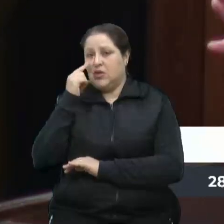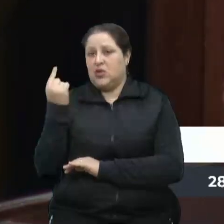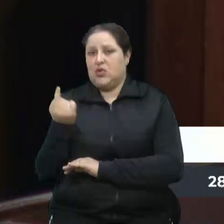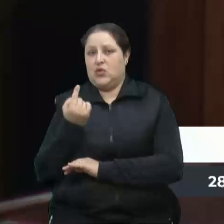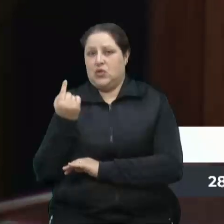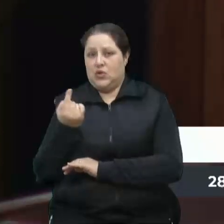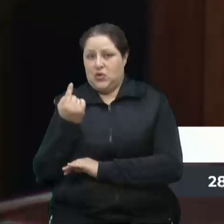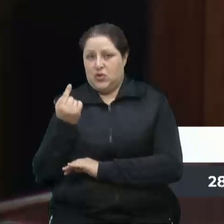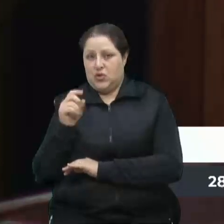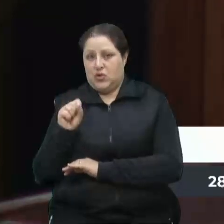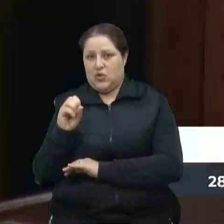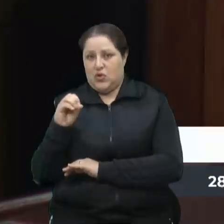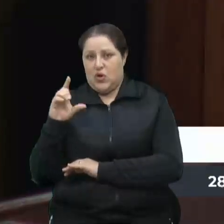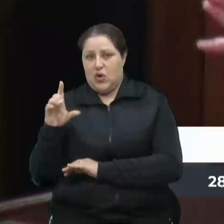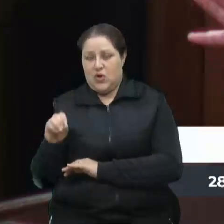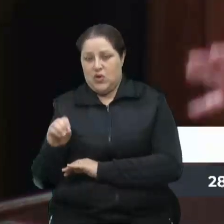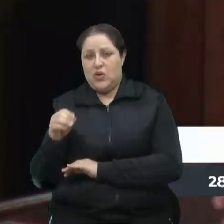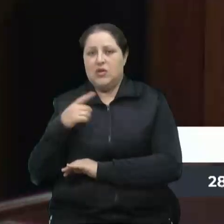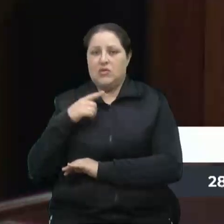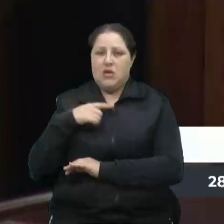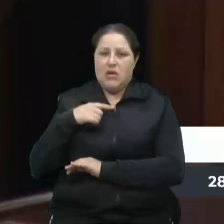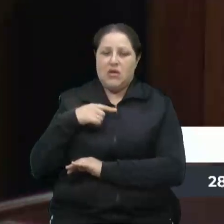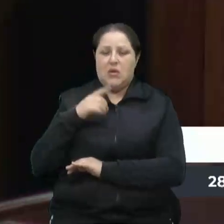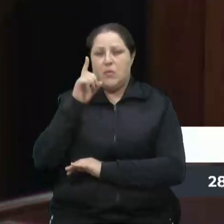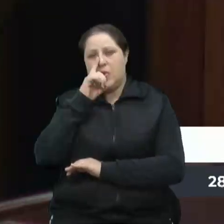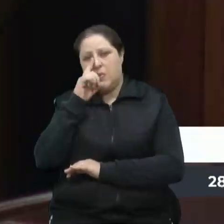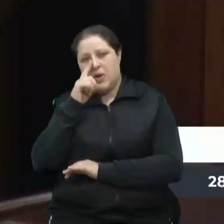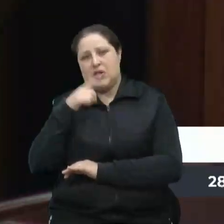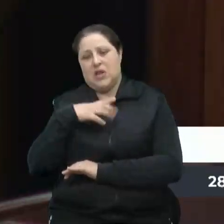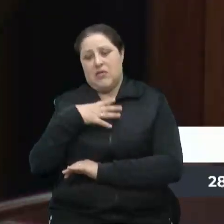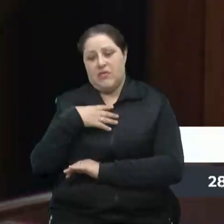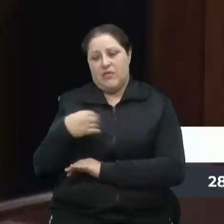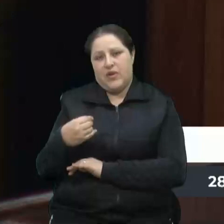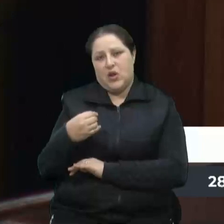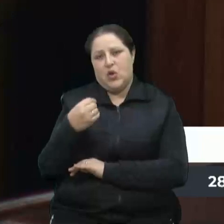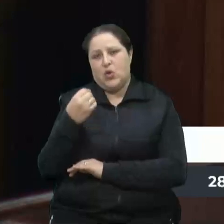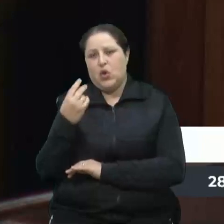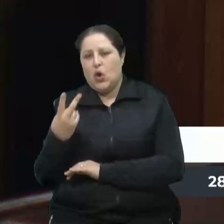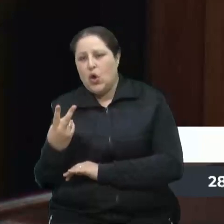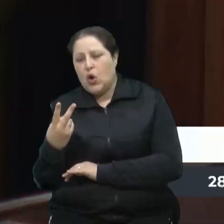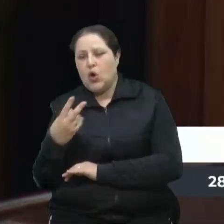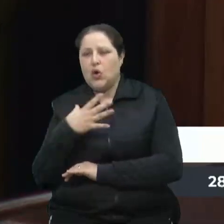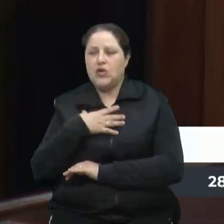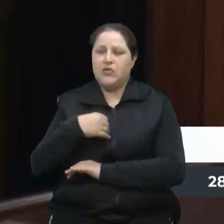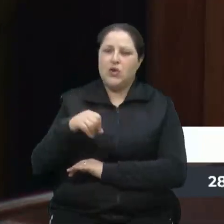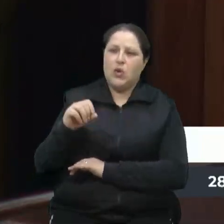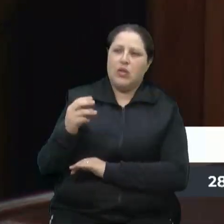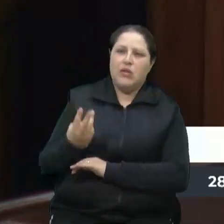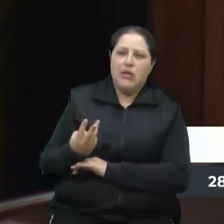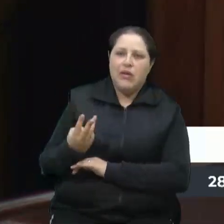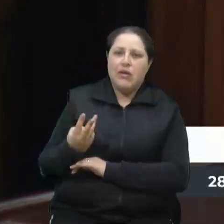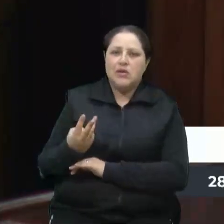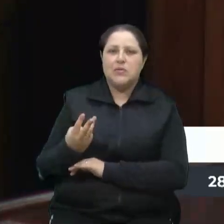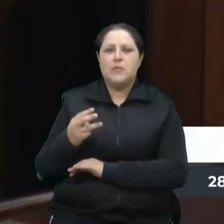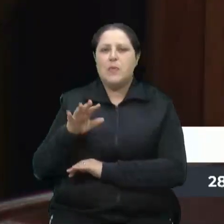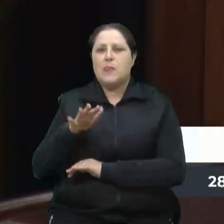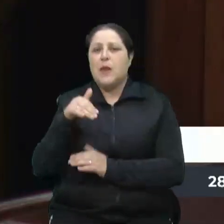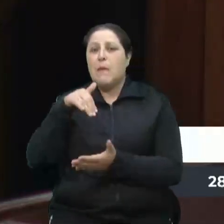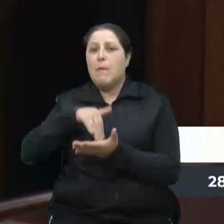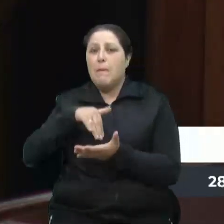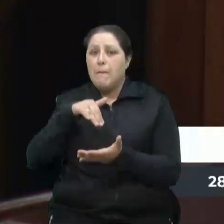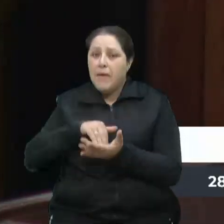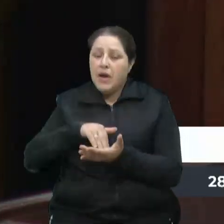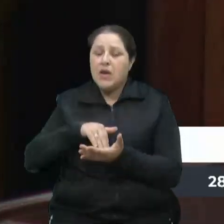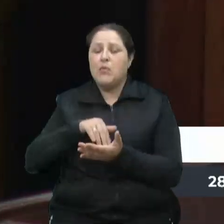Mães que têm cerca de 2 a 3 filhos. Então, a gente está falando de, no mínimo, 200